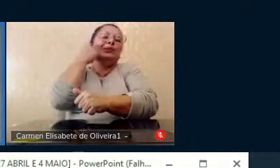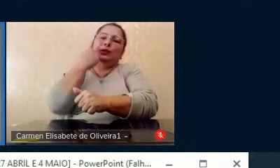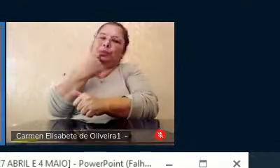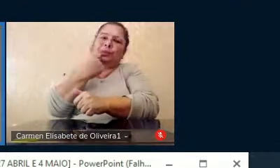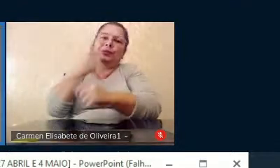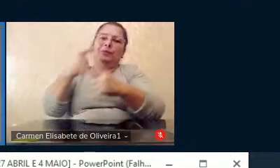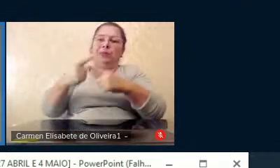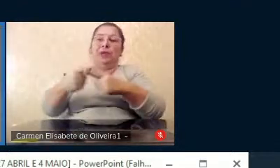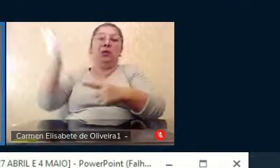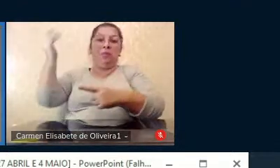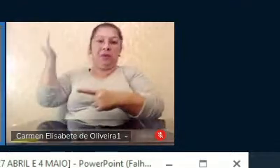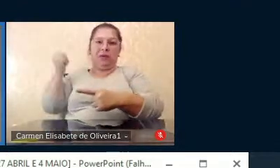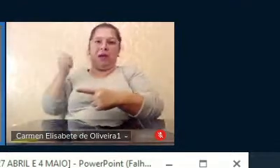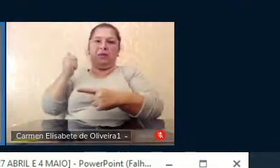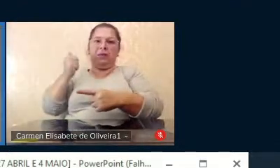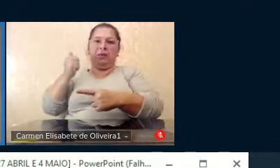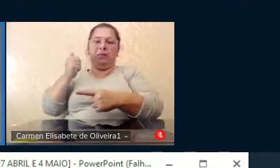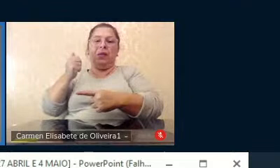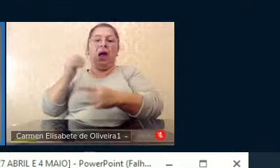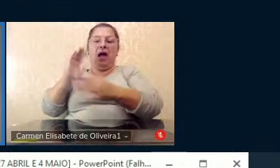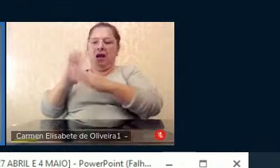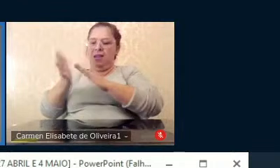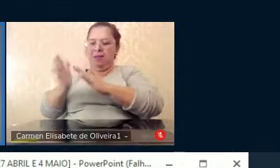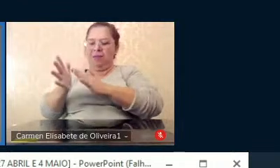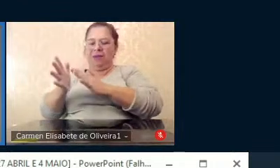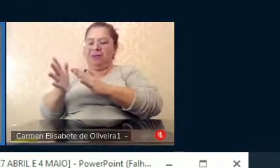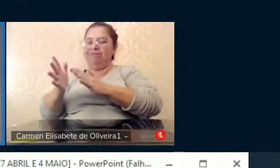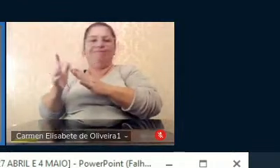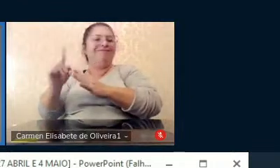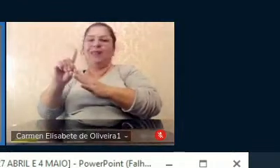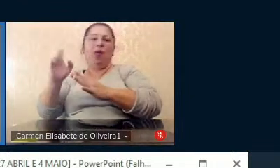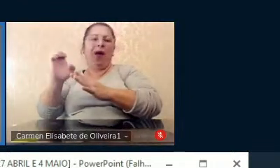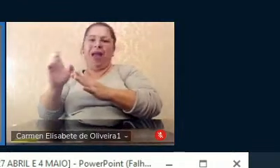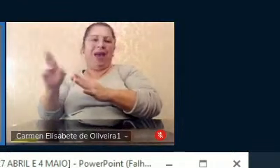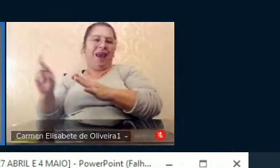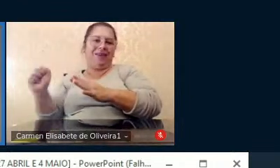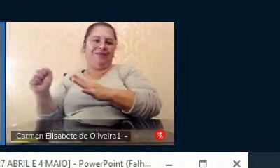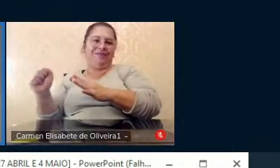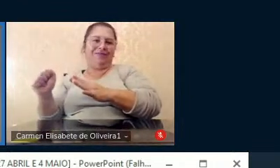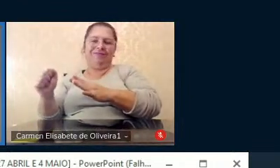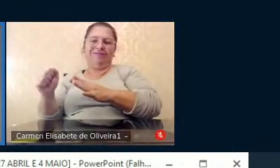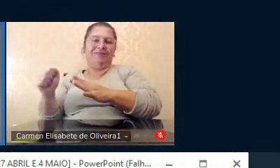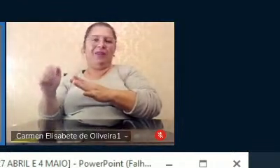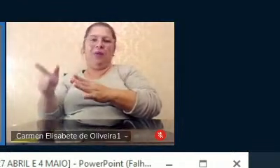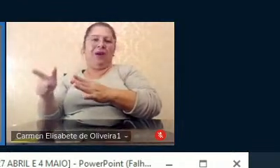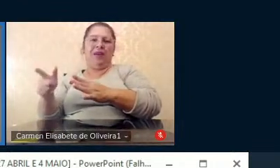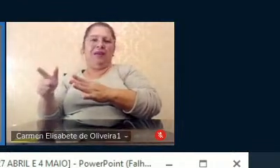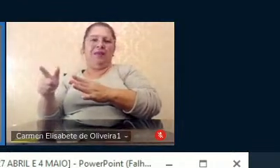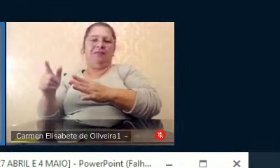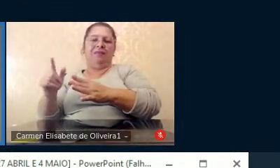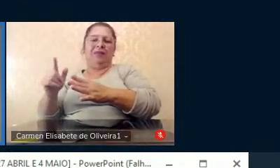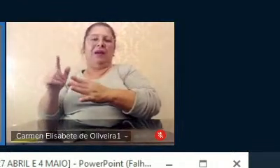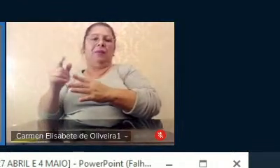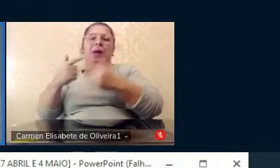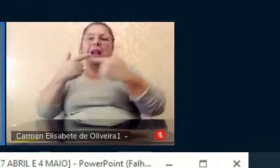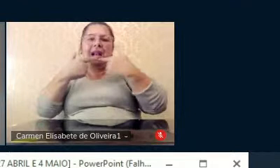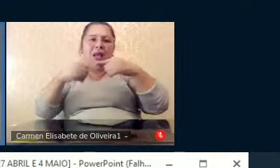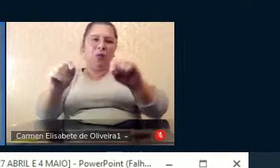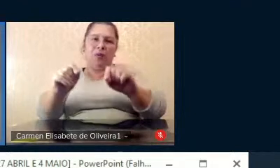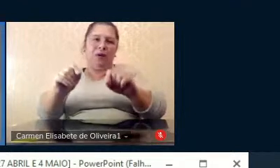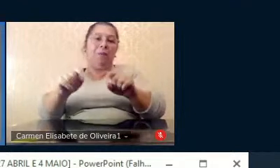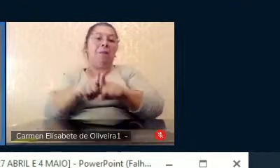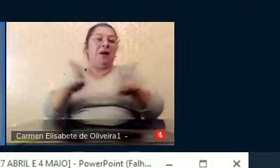era considerada uma língua, ela era considerada uma mímica, gestos, né, que não tinha valor algum.